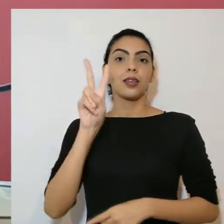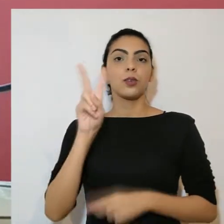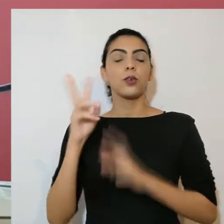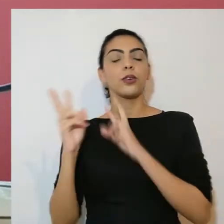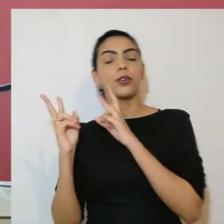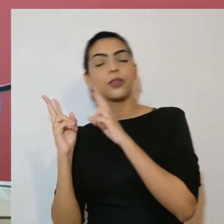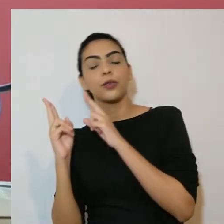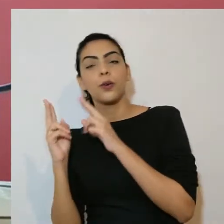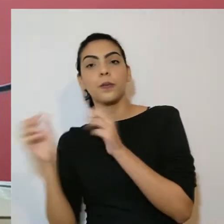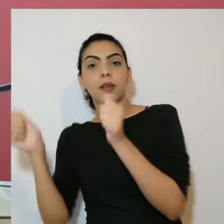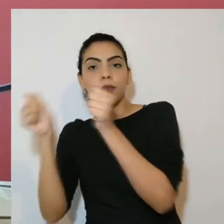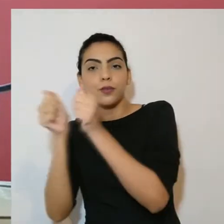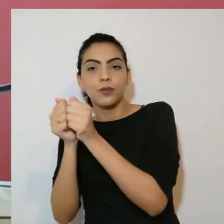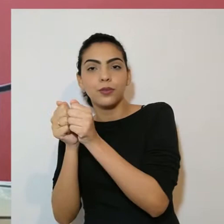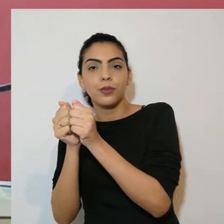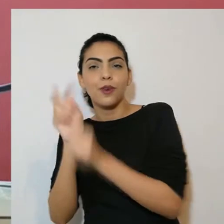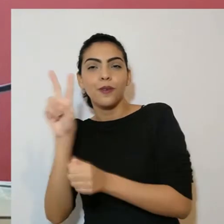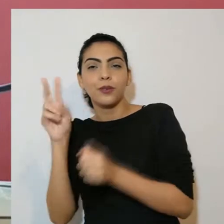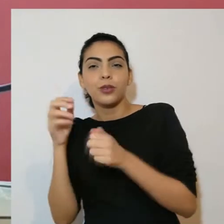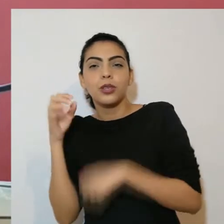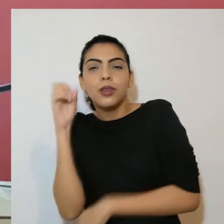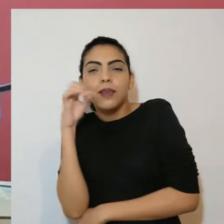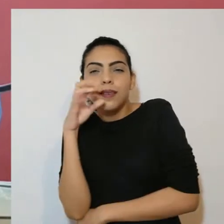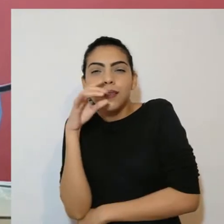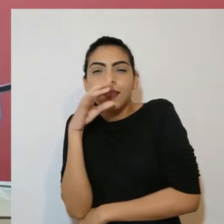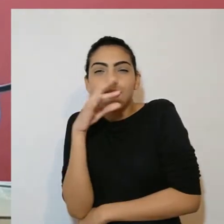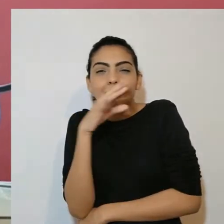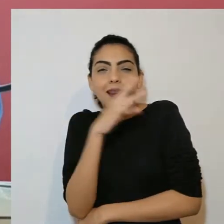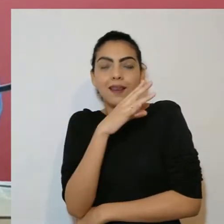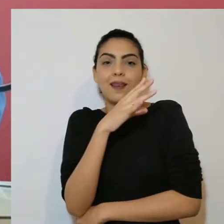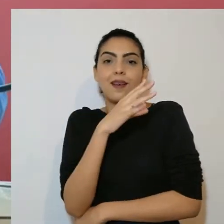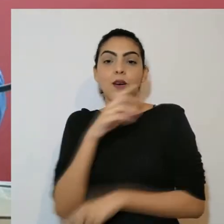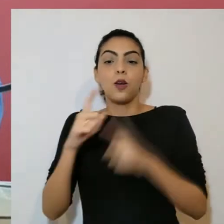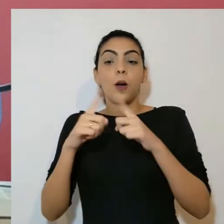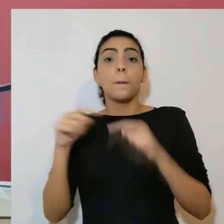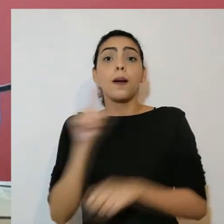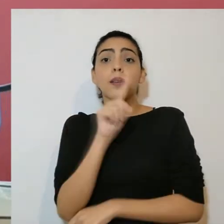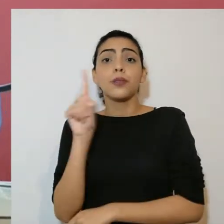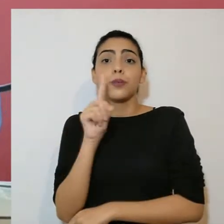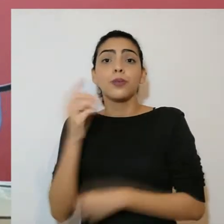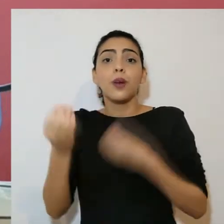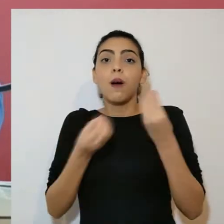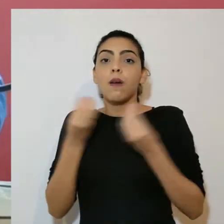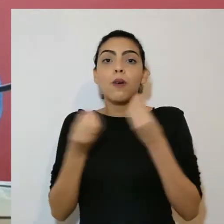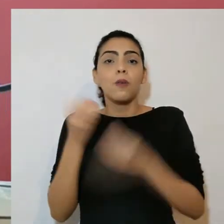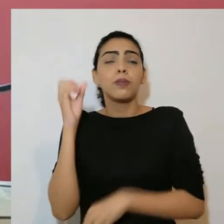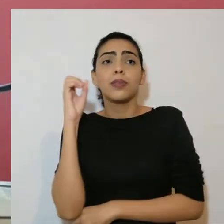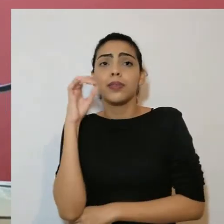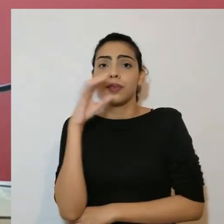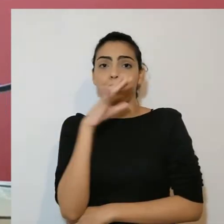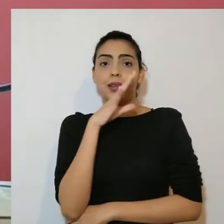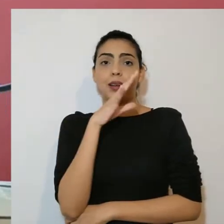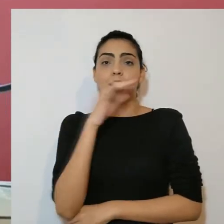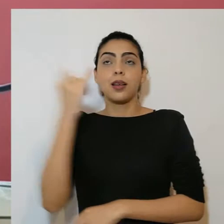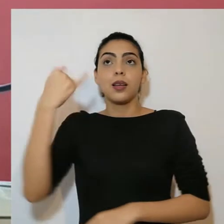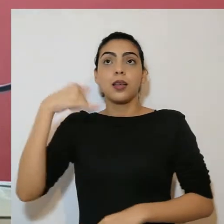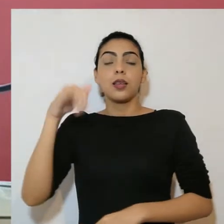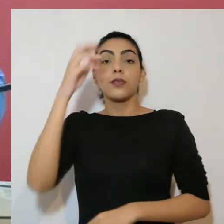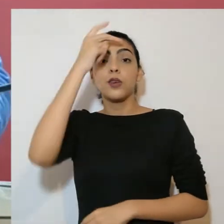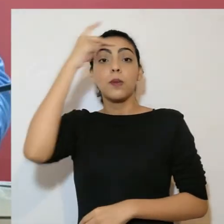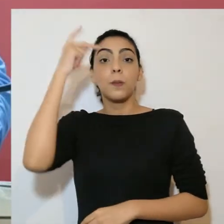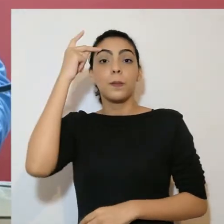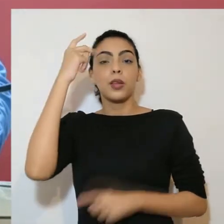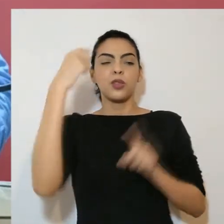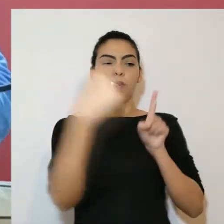dormirem juntos, eles se aquentarão, mas um só como se aquentará? E se alguém